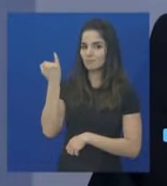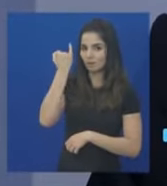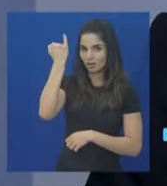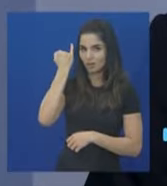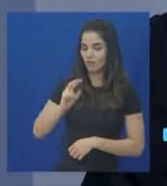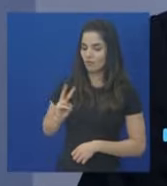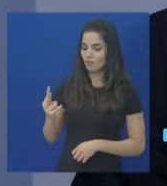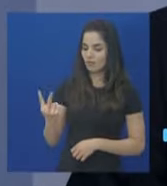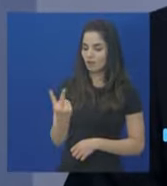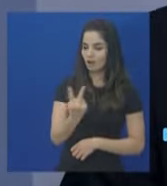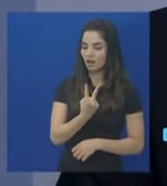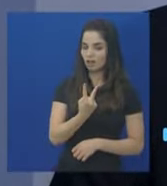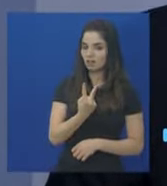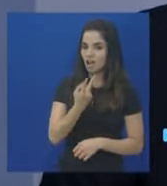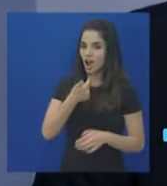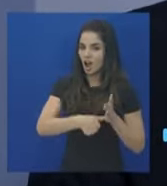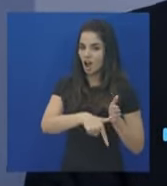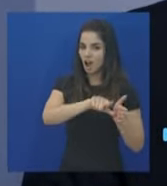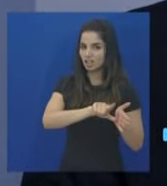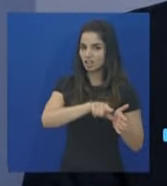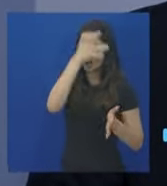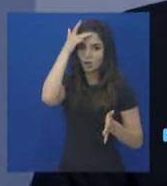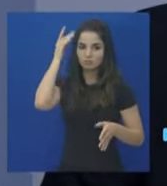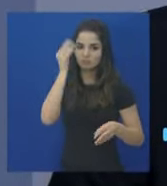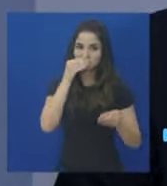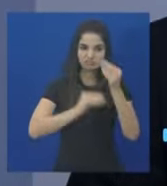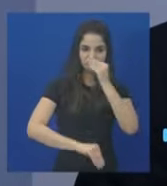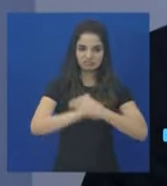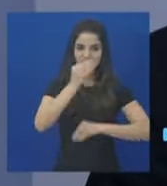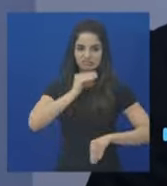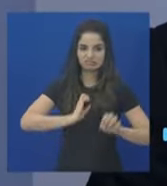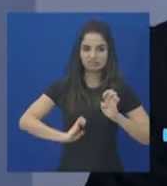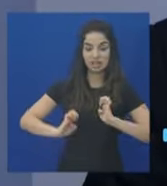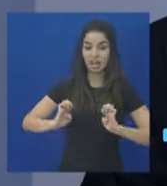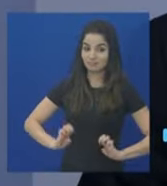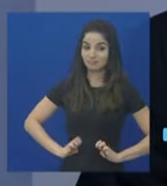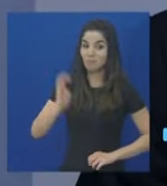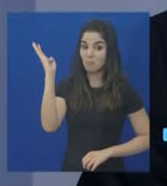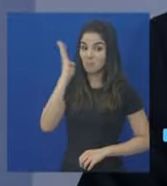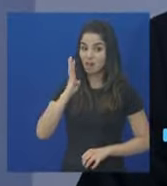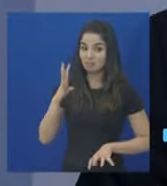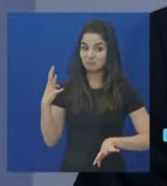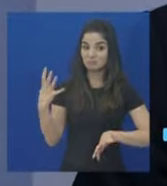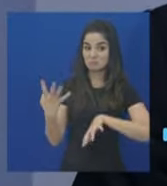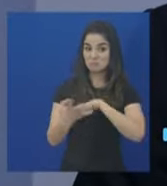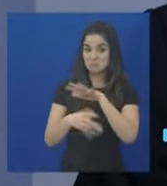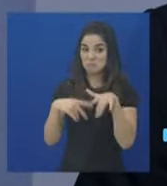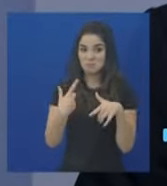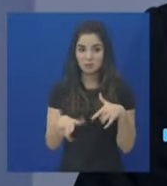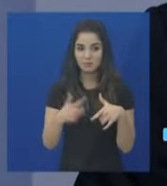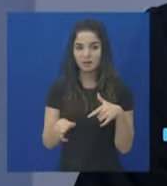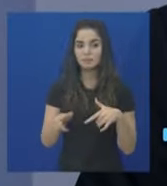que foram desprezados e levou esse país e esse município à situação que está. O candidato